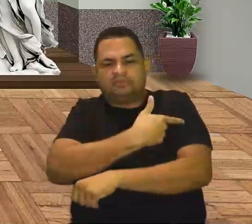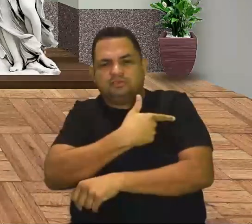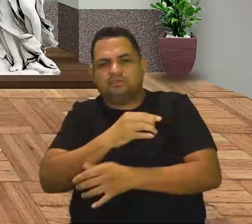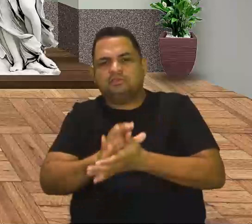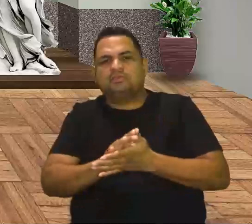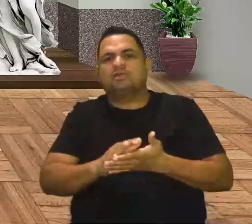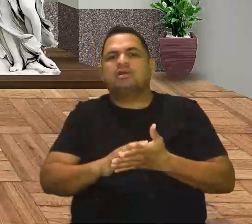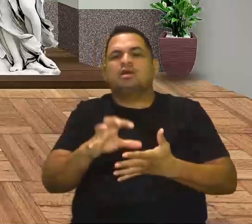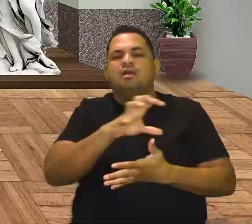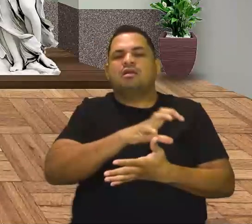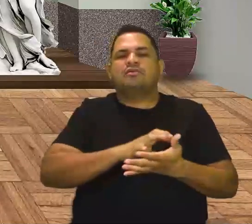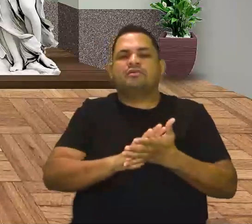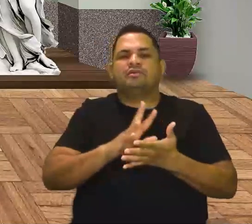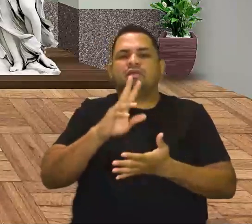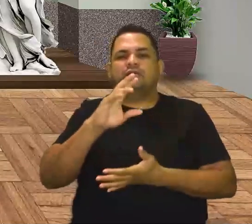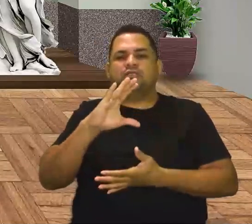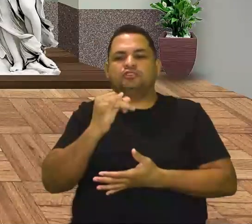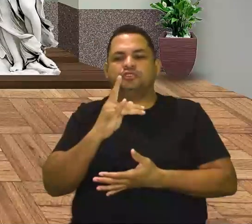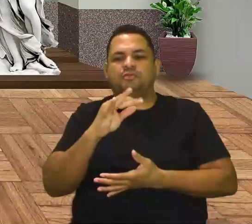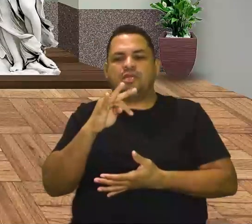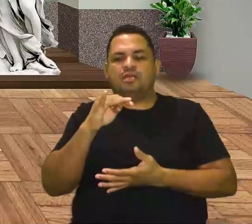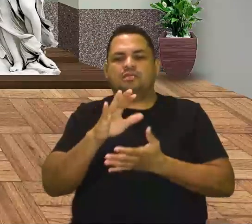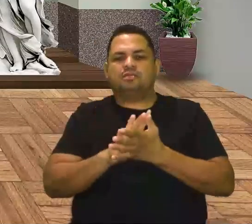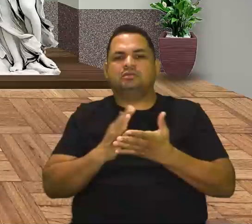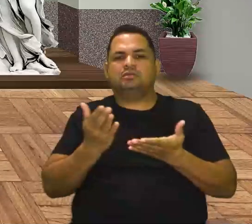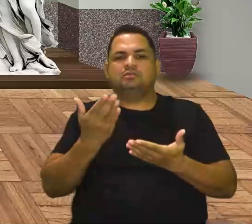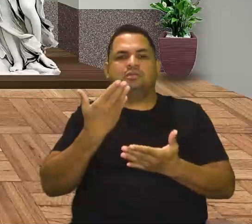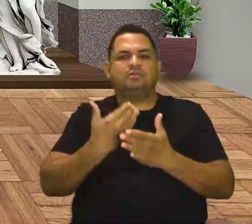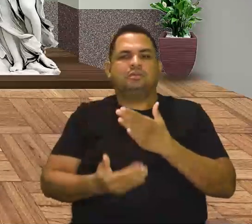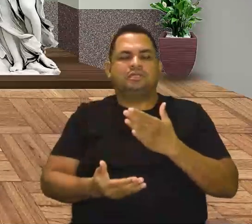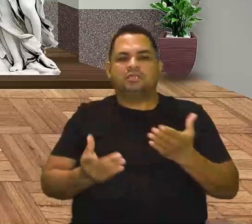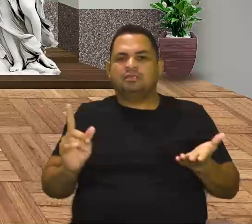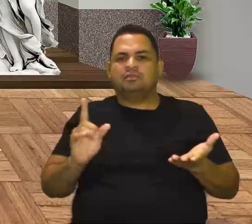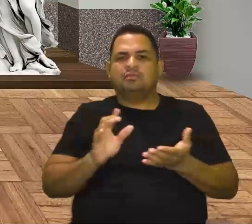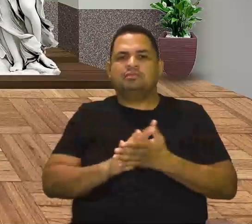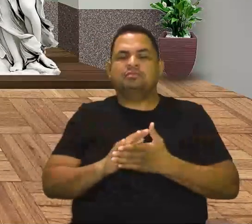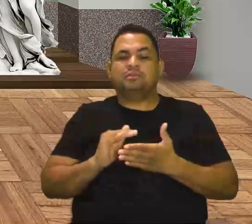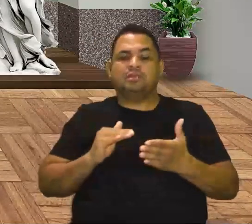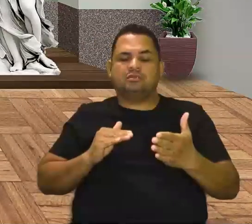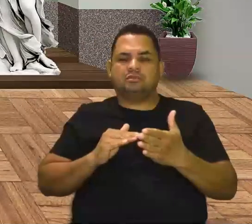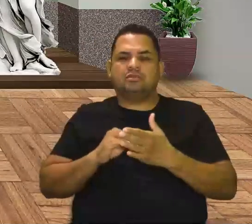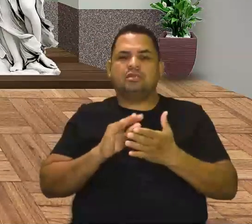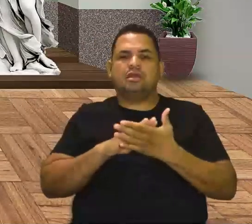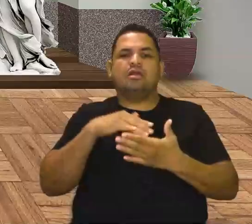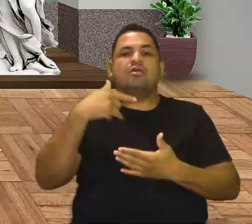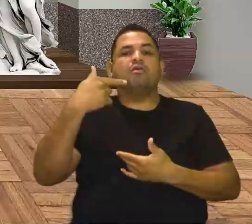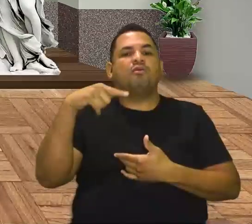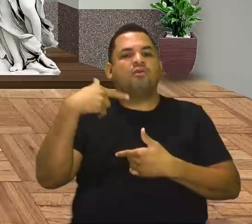Então não perca, porque a aula de história está muito interessante. Até a próxima aula.